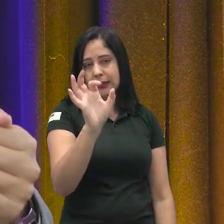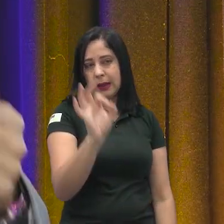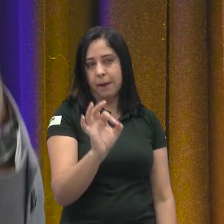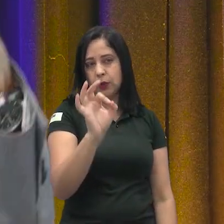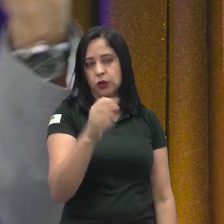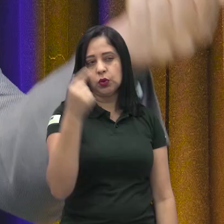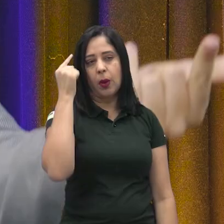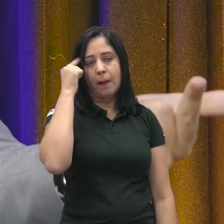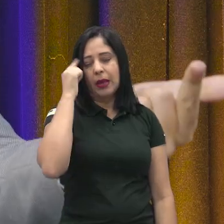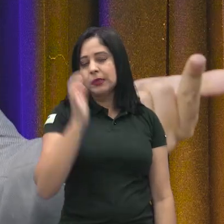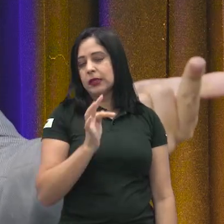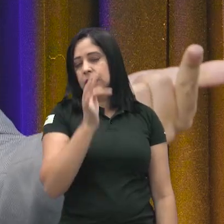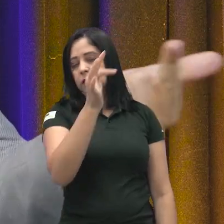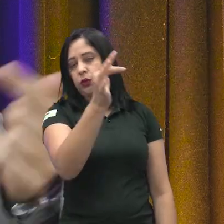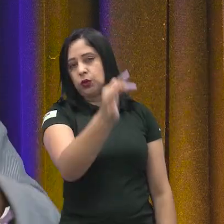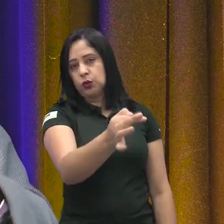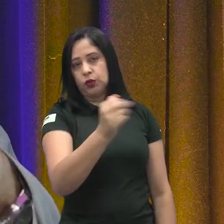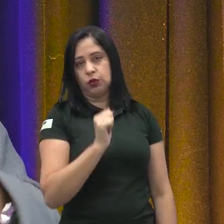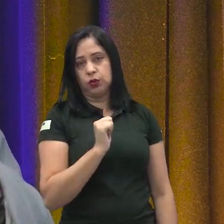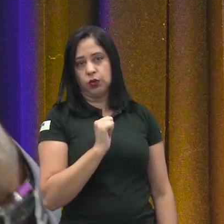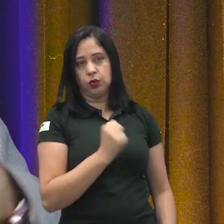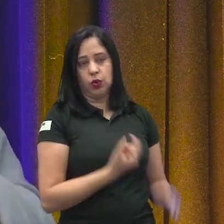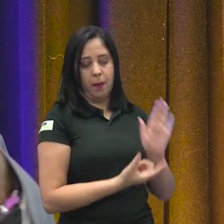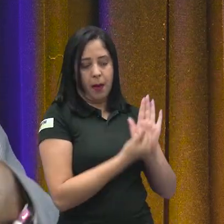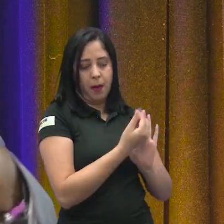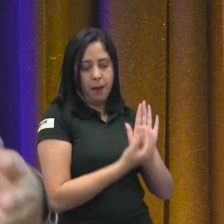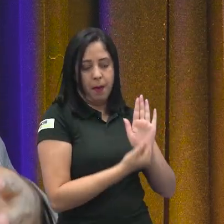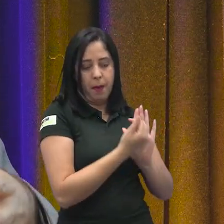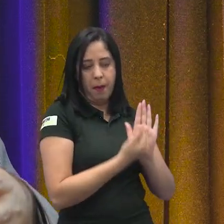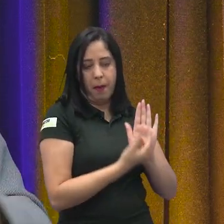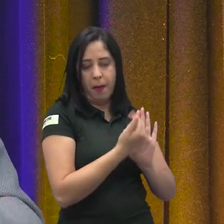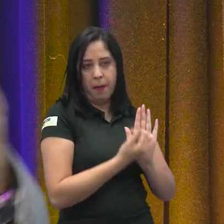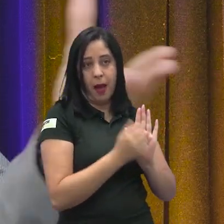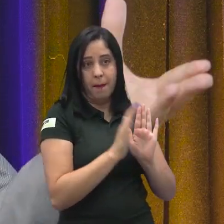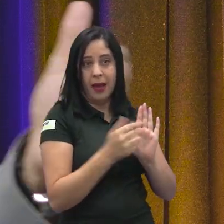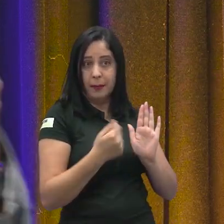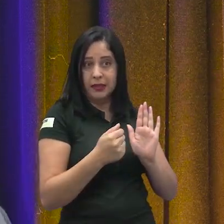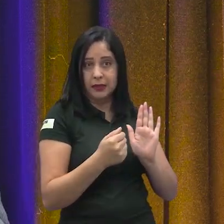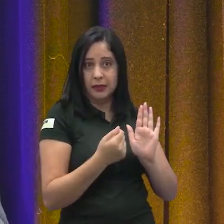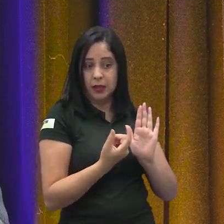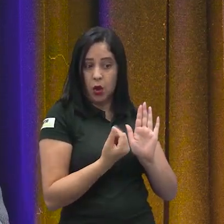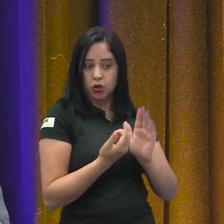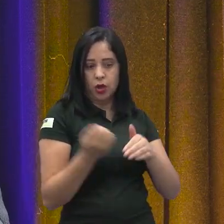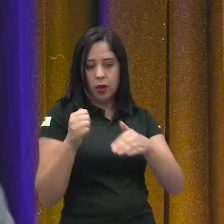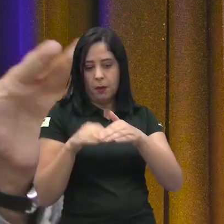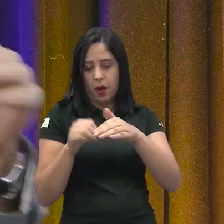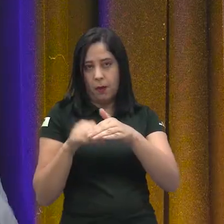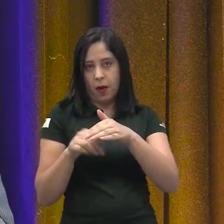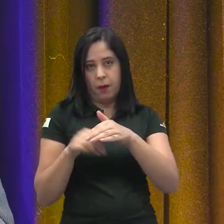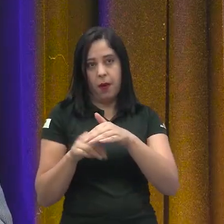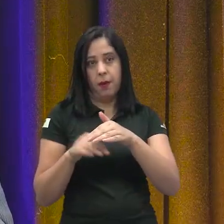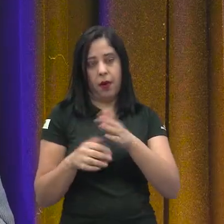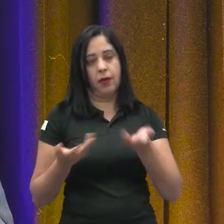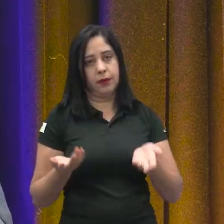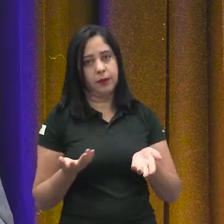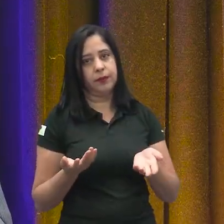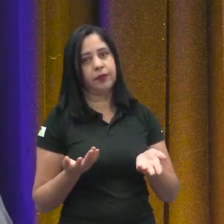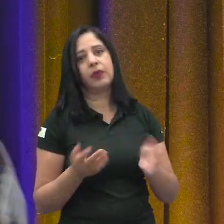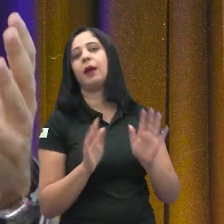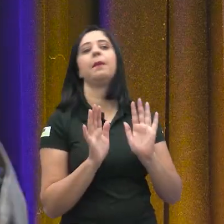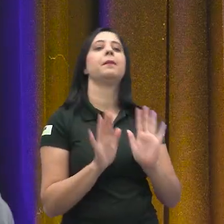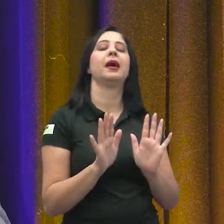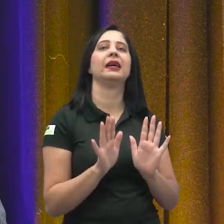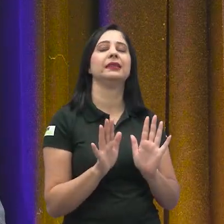agenda olhando para o futuro. Senão também você só fica ali no caixa o resto da vida e não cresce a empresa. É a pergunta de $1 milhão, mas